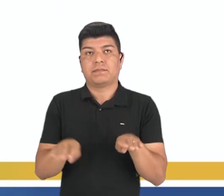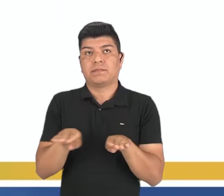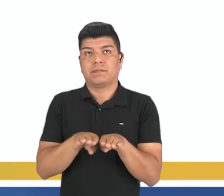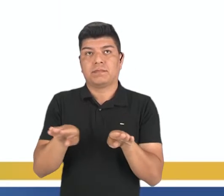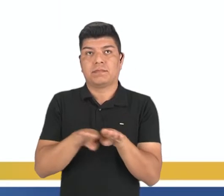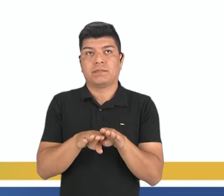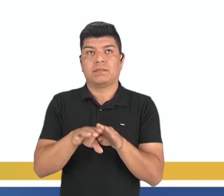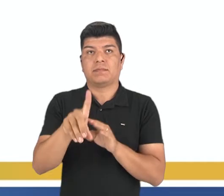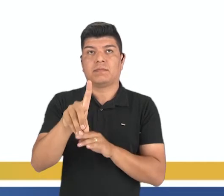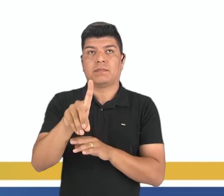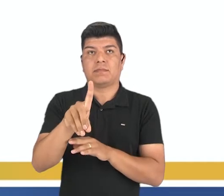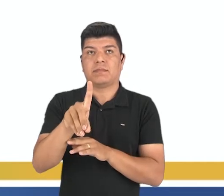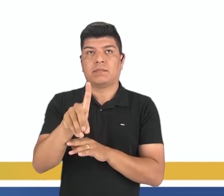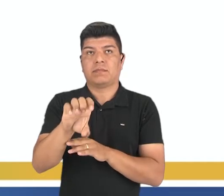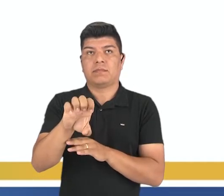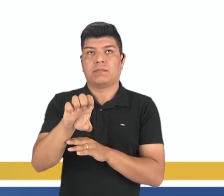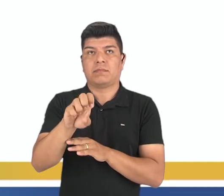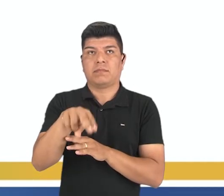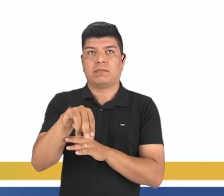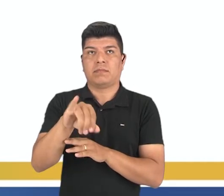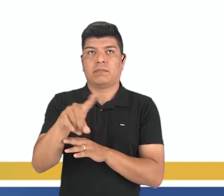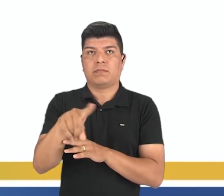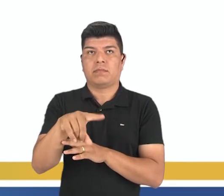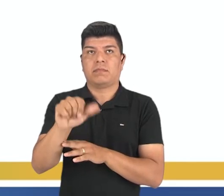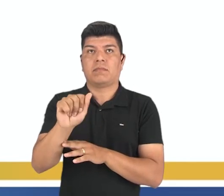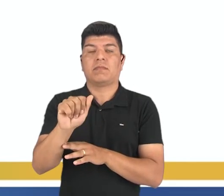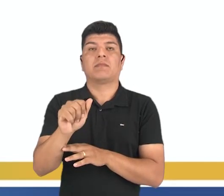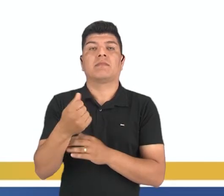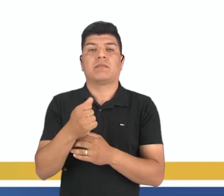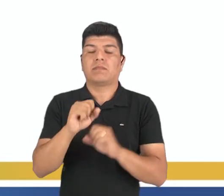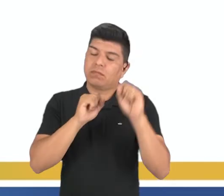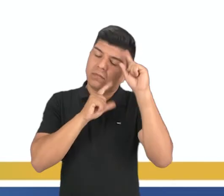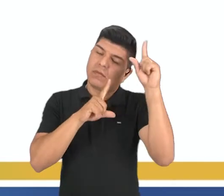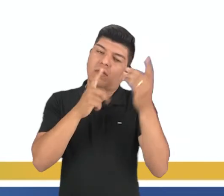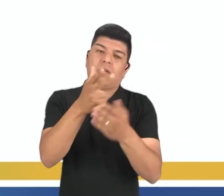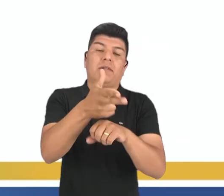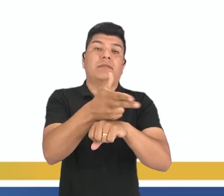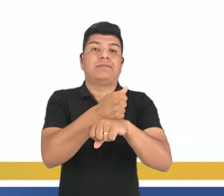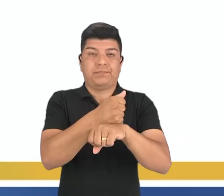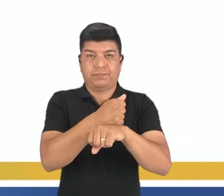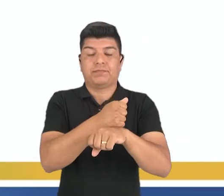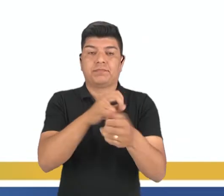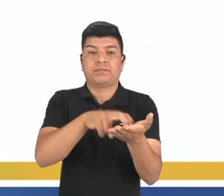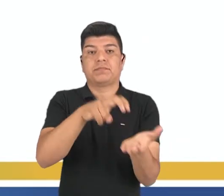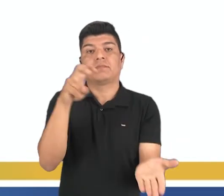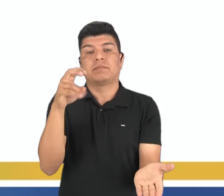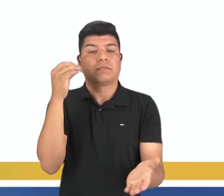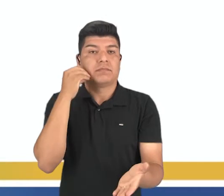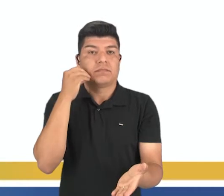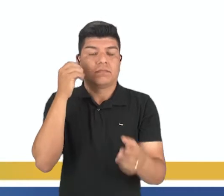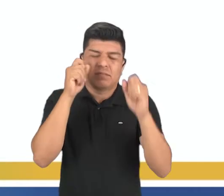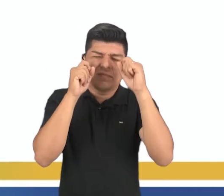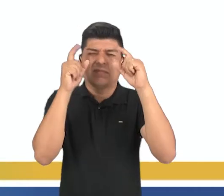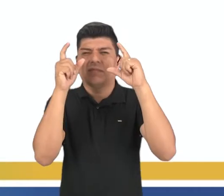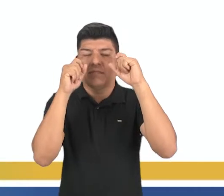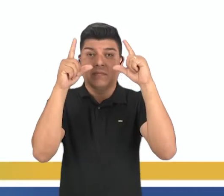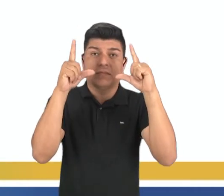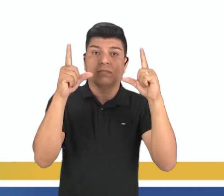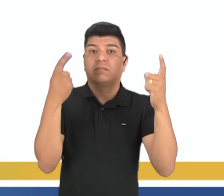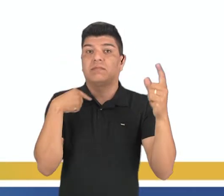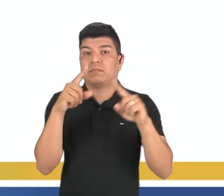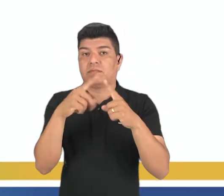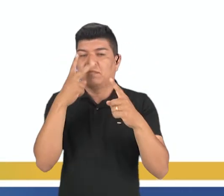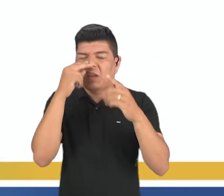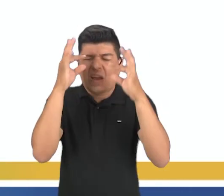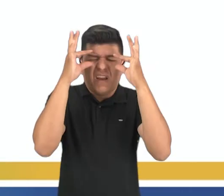da Denise Amoreski, tá, pessoal? Acordei bem cedo naquela manhã. Tentei abrir os olhos, mas eles